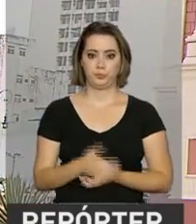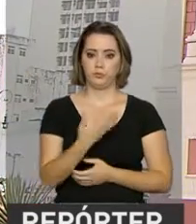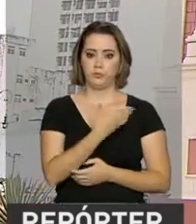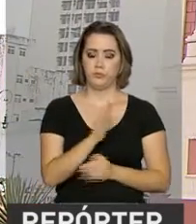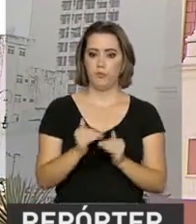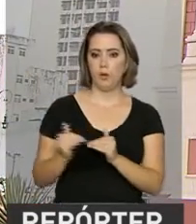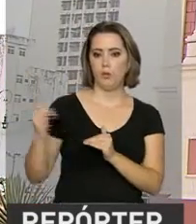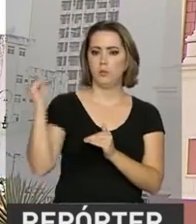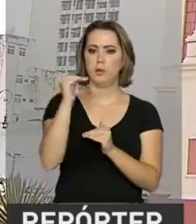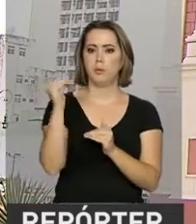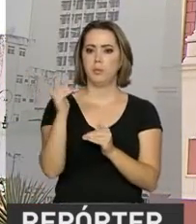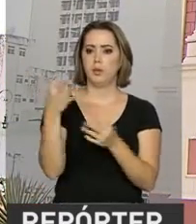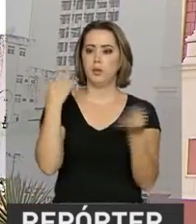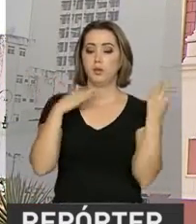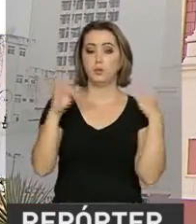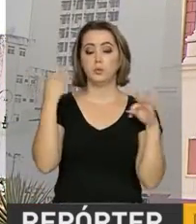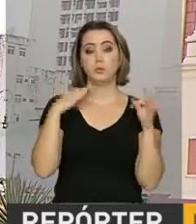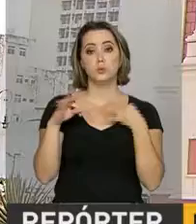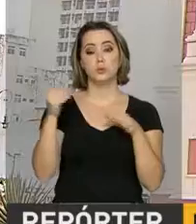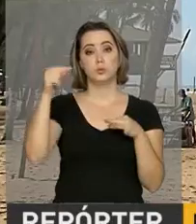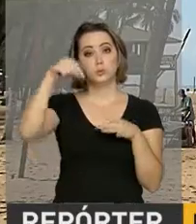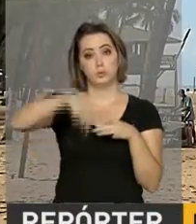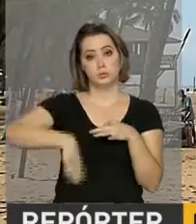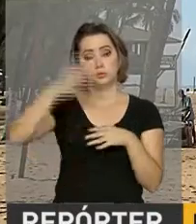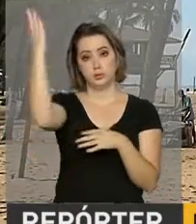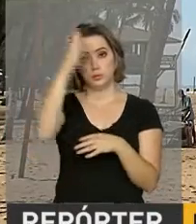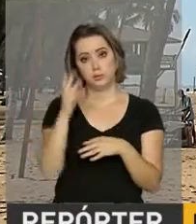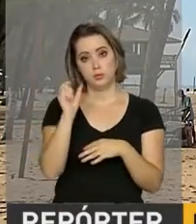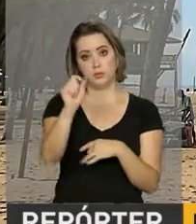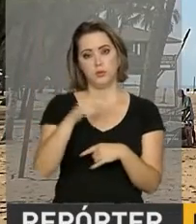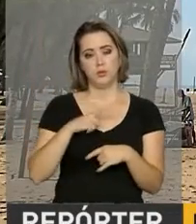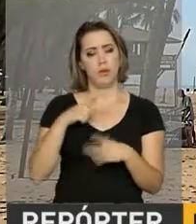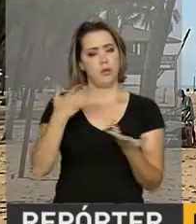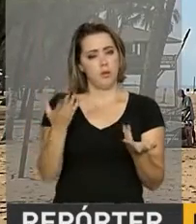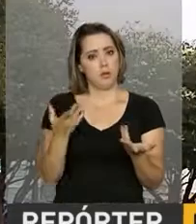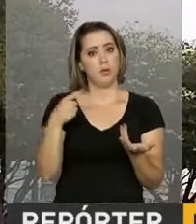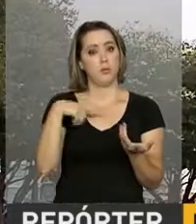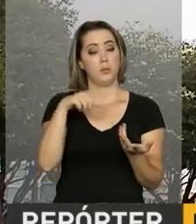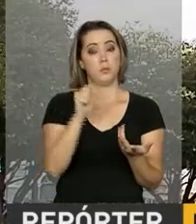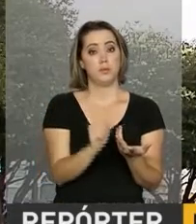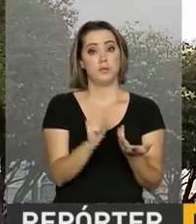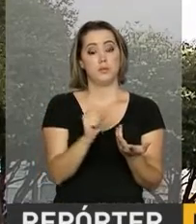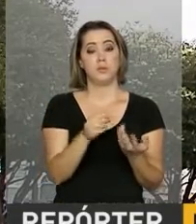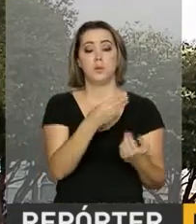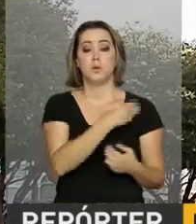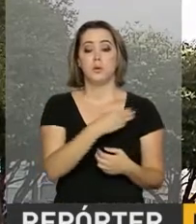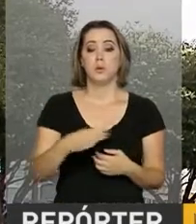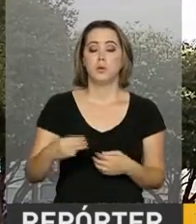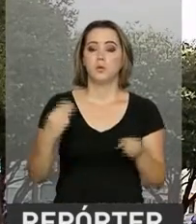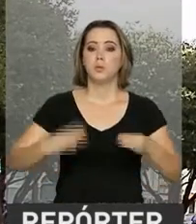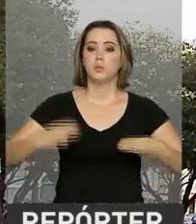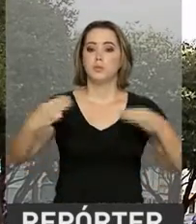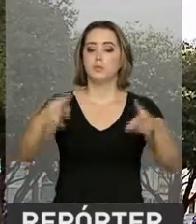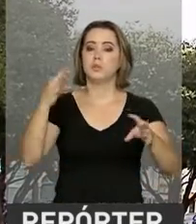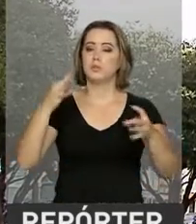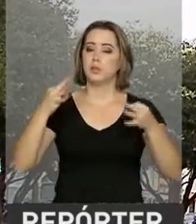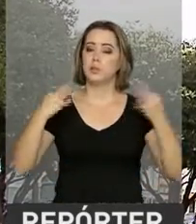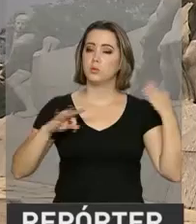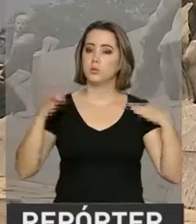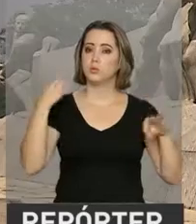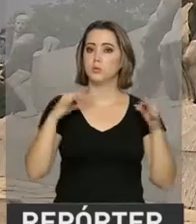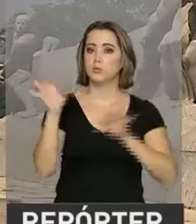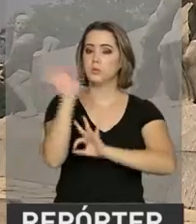para aumentar o fluxo de visitantes nacionais e internacionais no país os ministérios do turismo e do planejamento